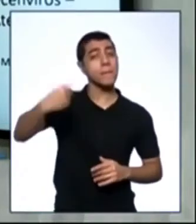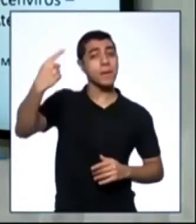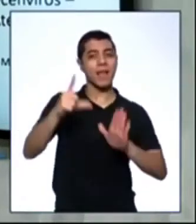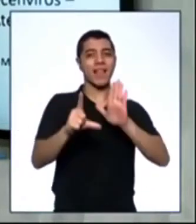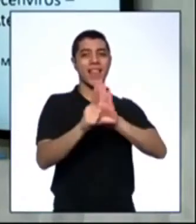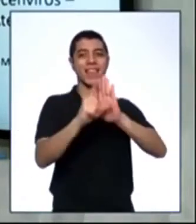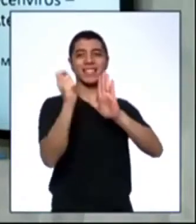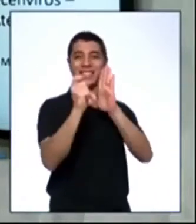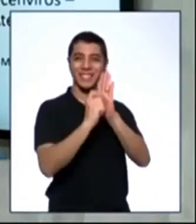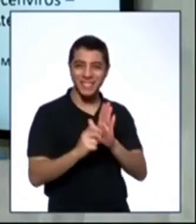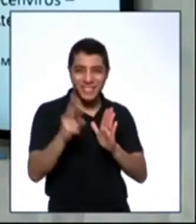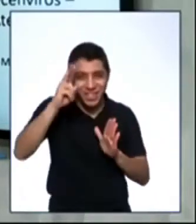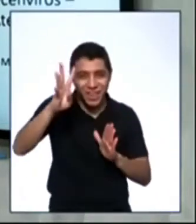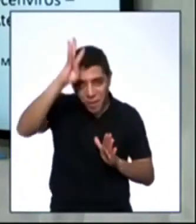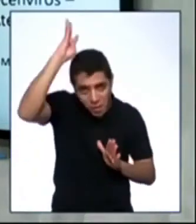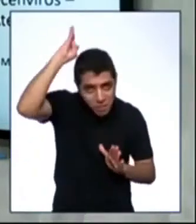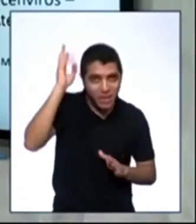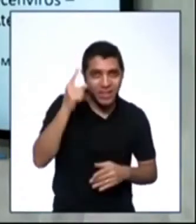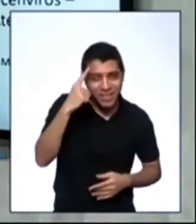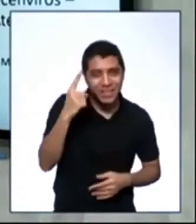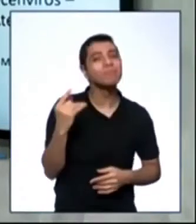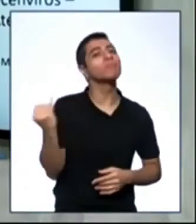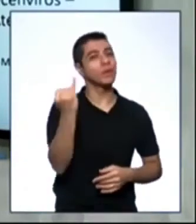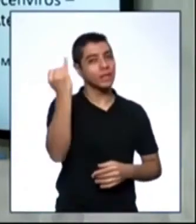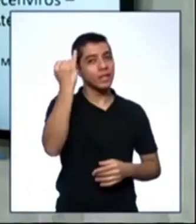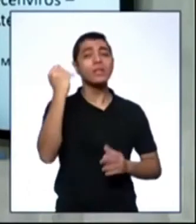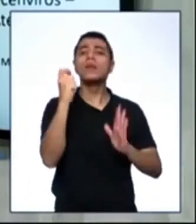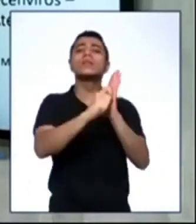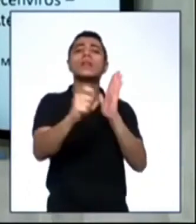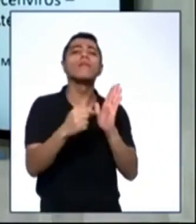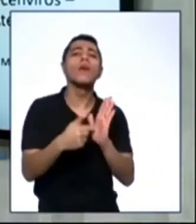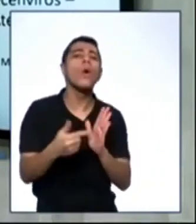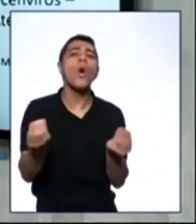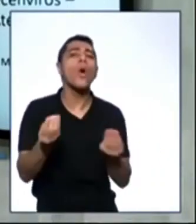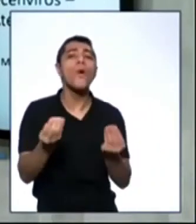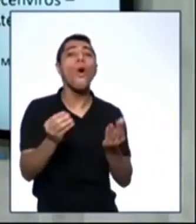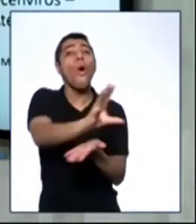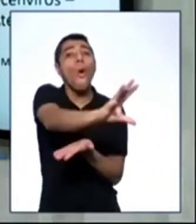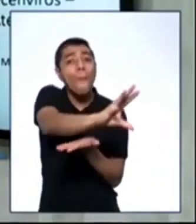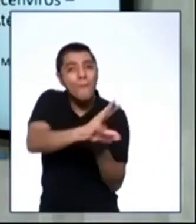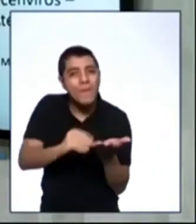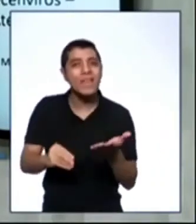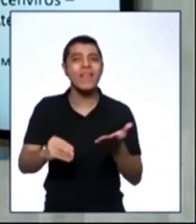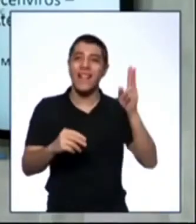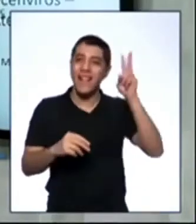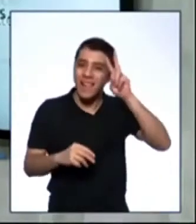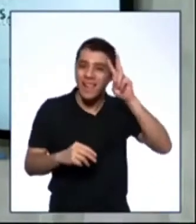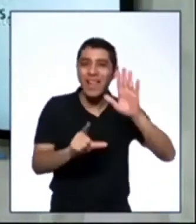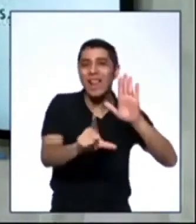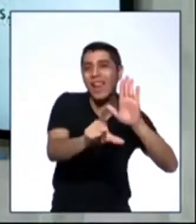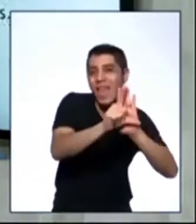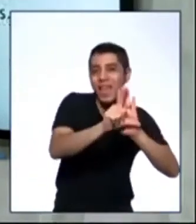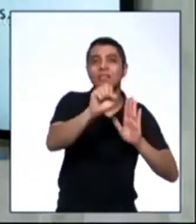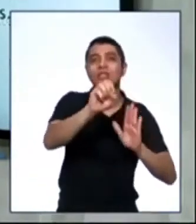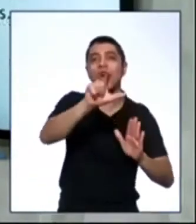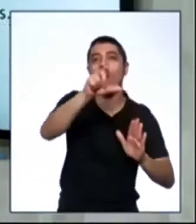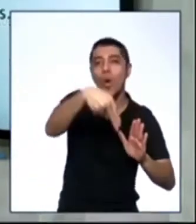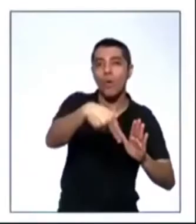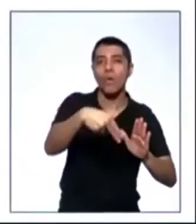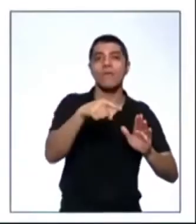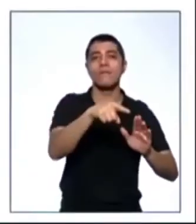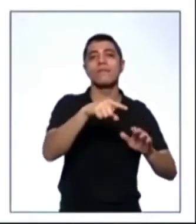gente acabou de falar dele na outra questão, foi escrita inspirado nas leis de Solon em Atenas. Vamos para as alternativas, volta para o